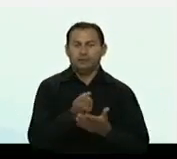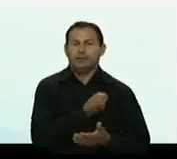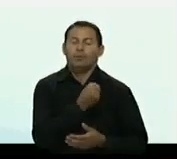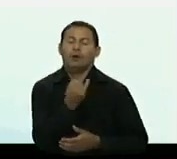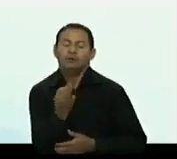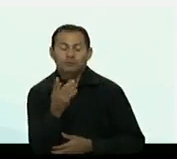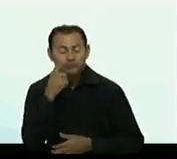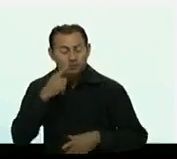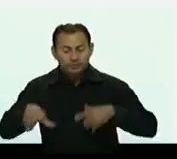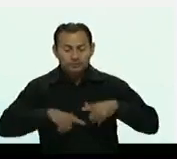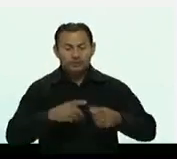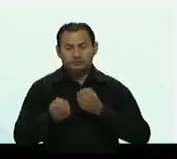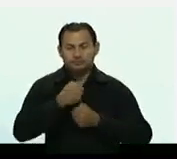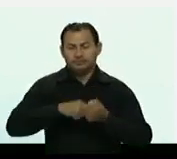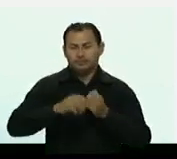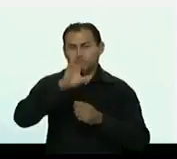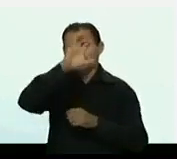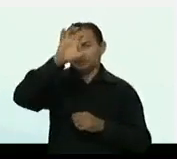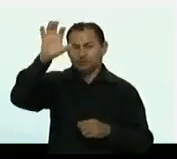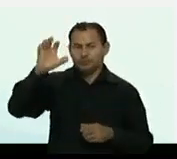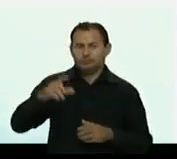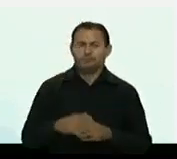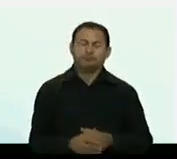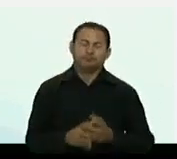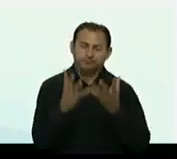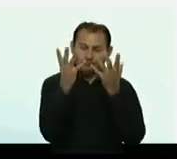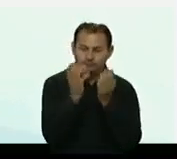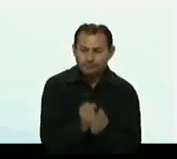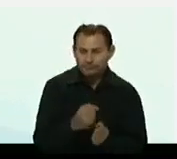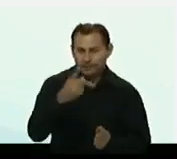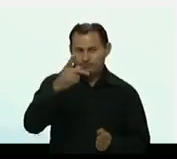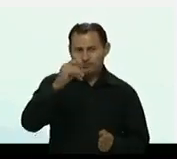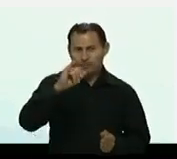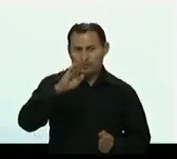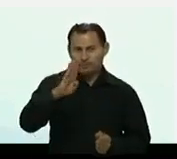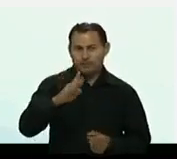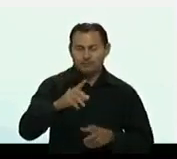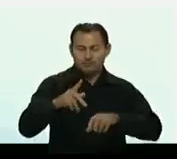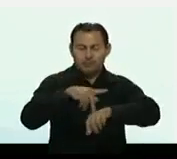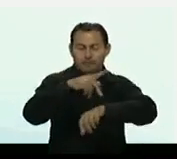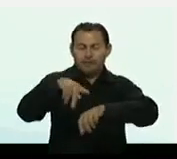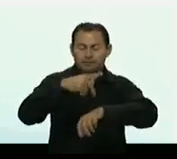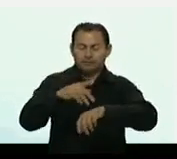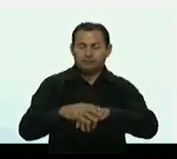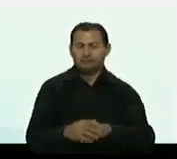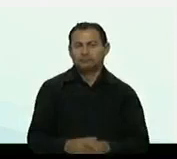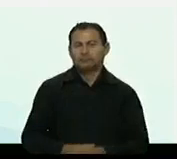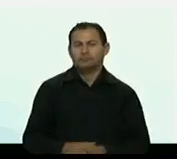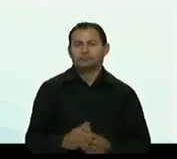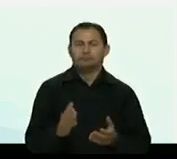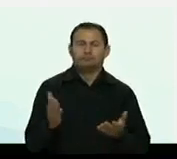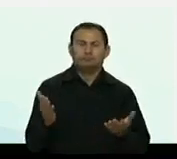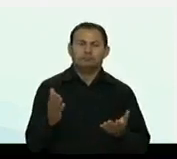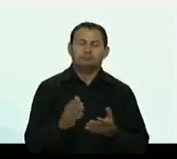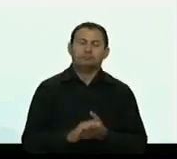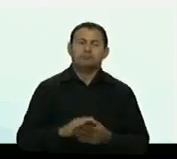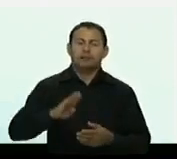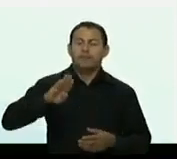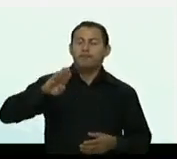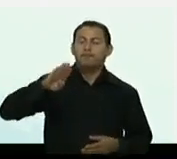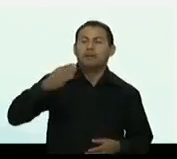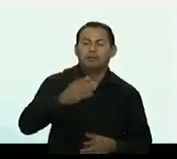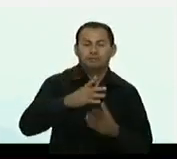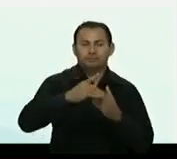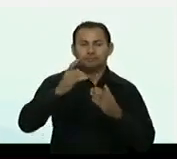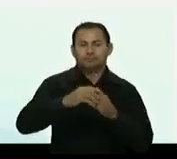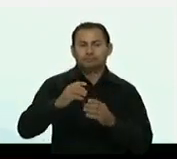quantificar a atividade econômica de uma região. Considere que o PIB de um país em bilhões de dólares é dado